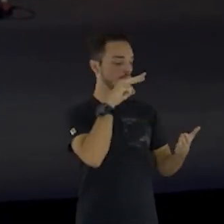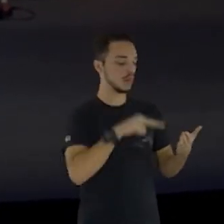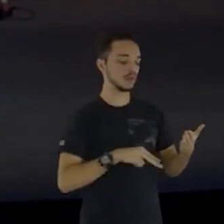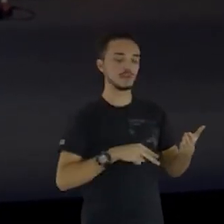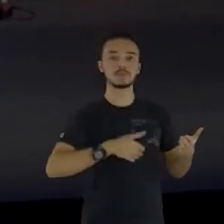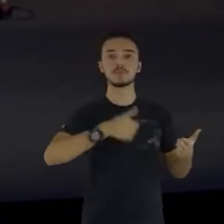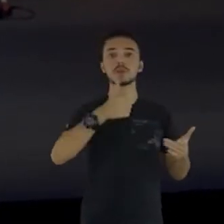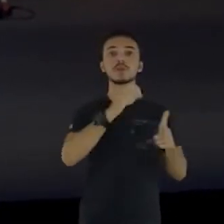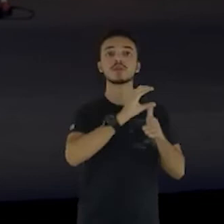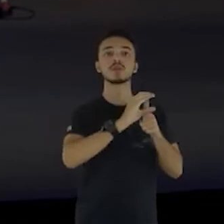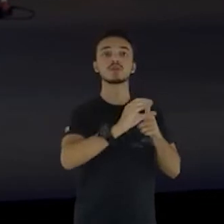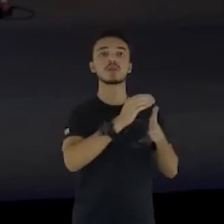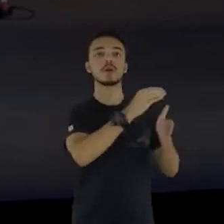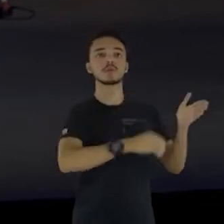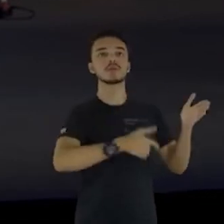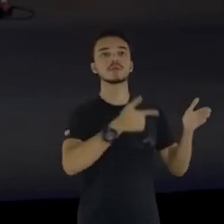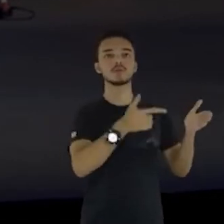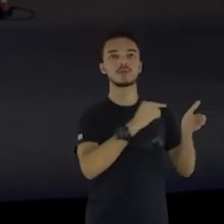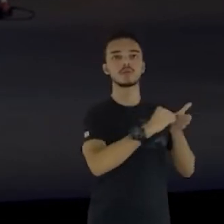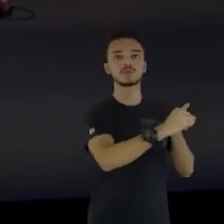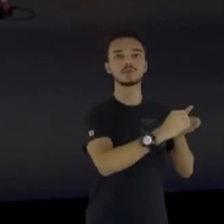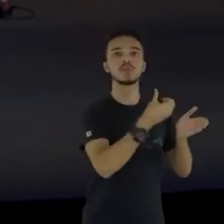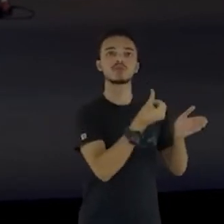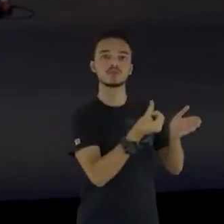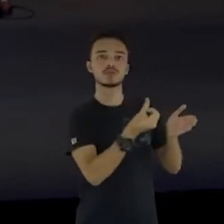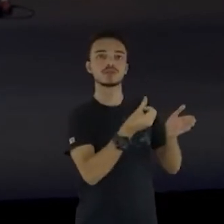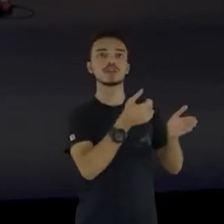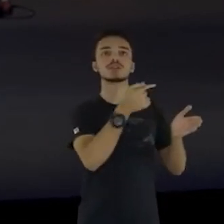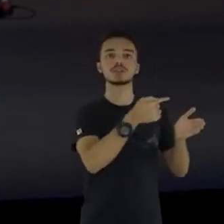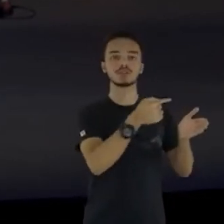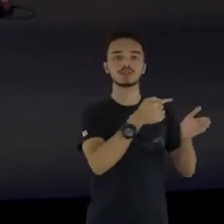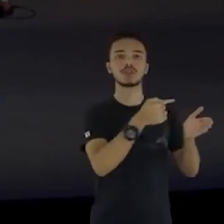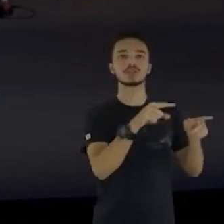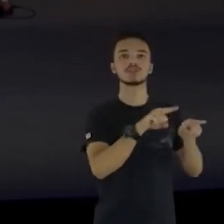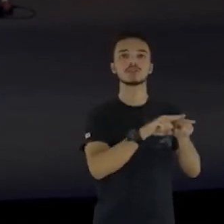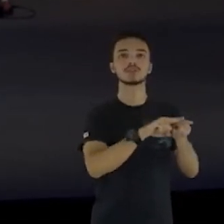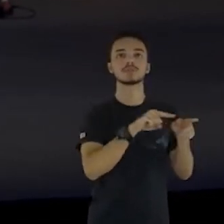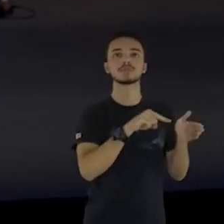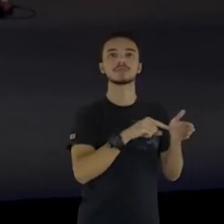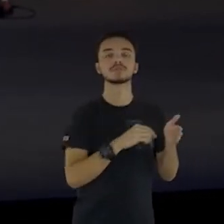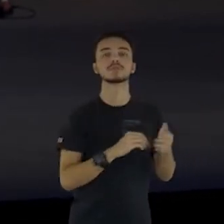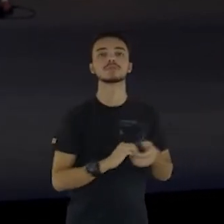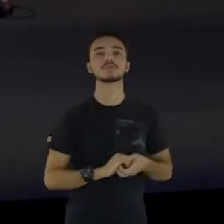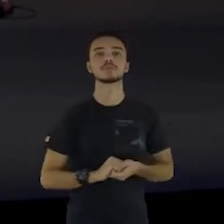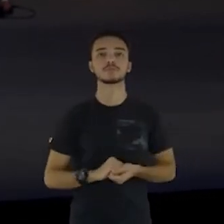1 Coríntios capítulo 2, versículos 6 e 7, só ouça: